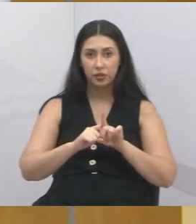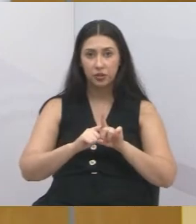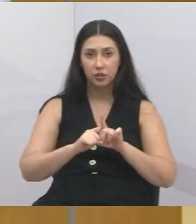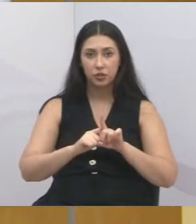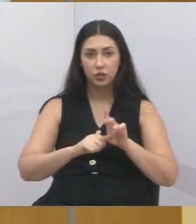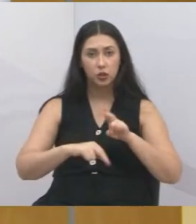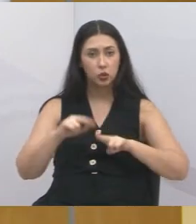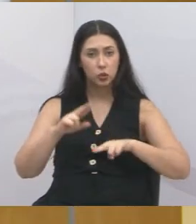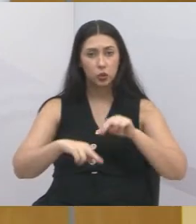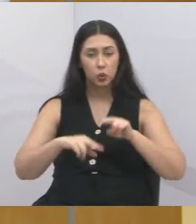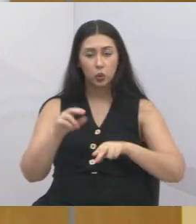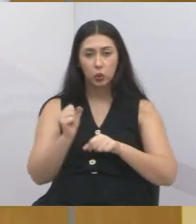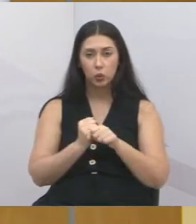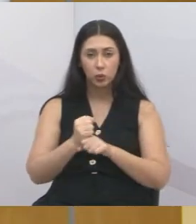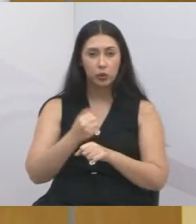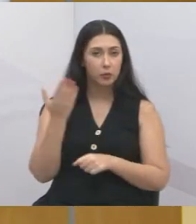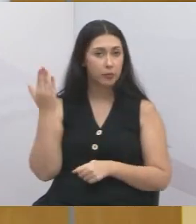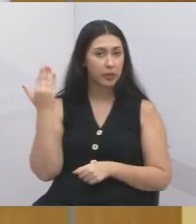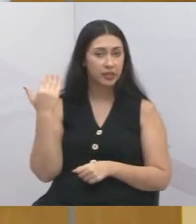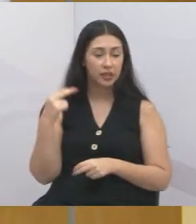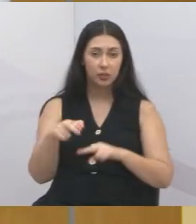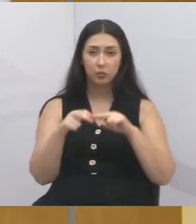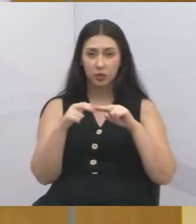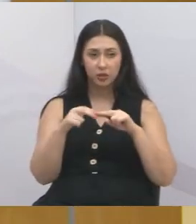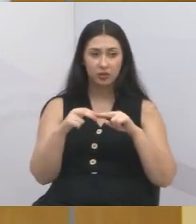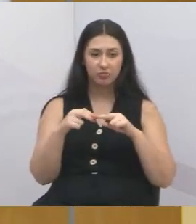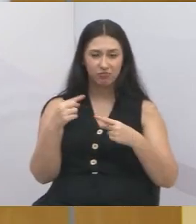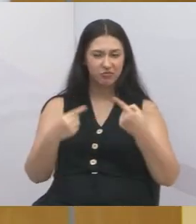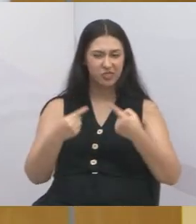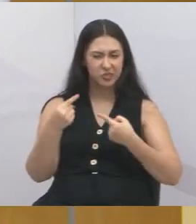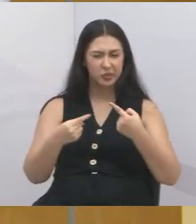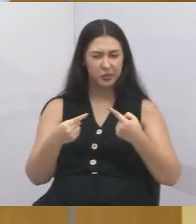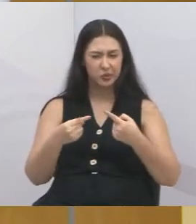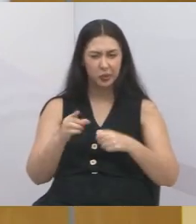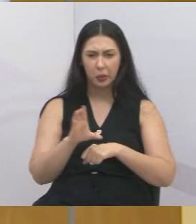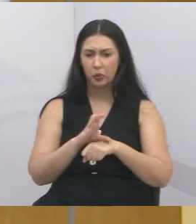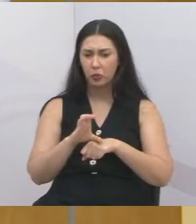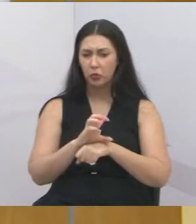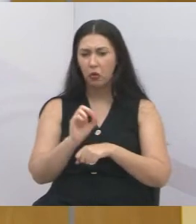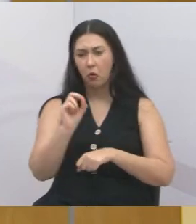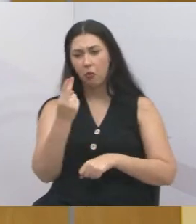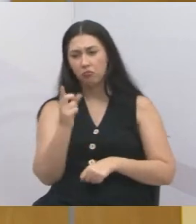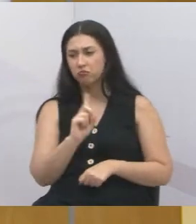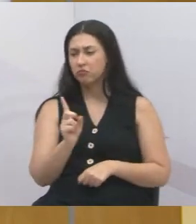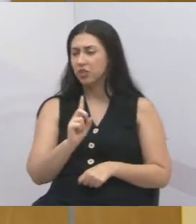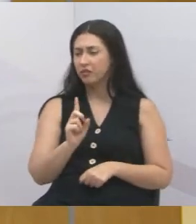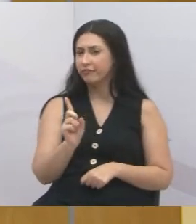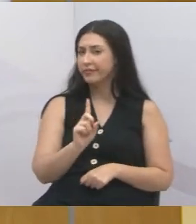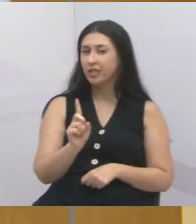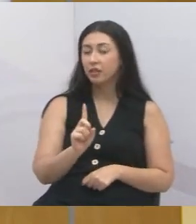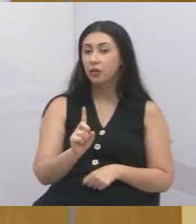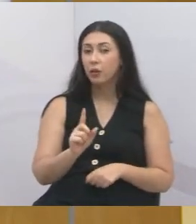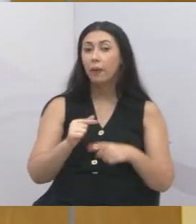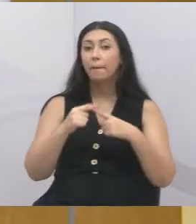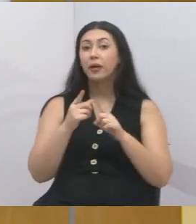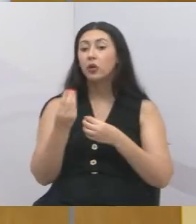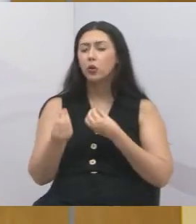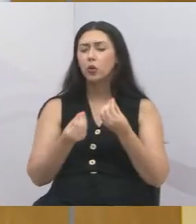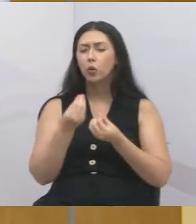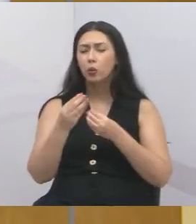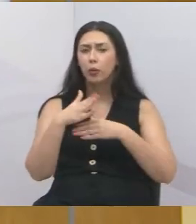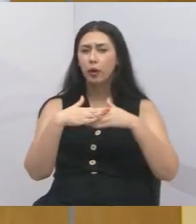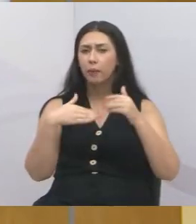se discute a constitucionalidade do artigo 8º. O que se discute é a aplicabilidade